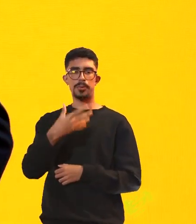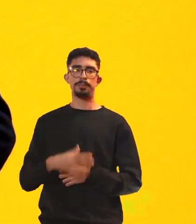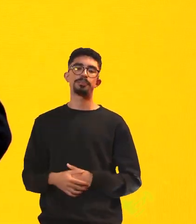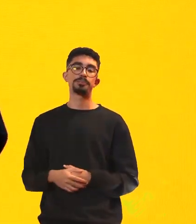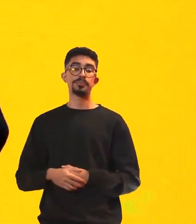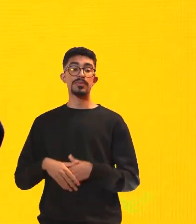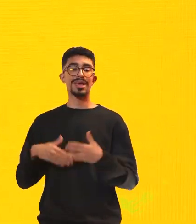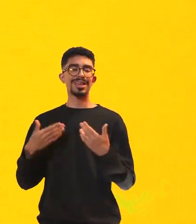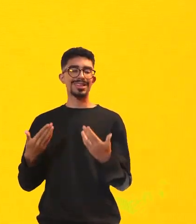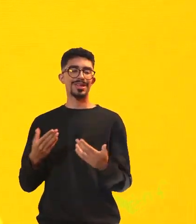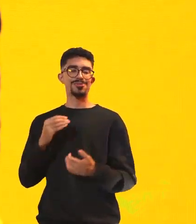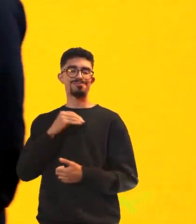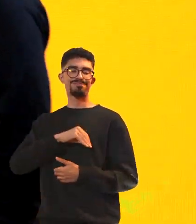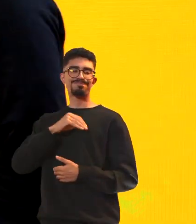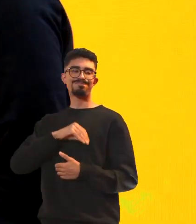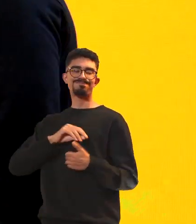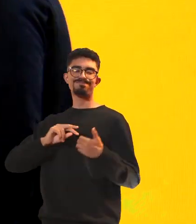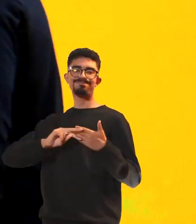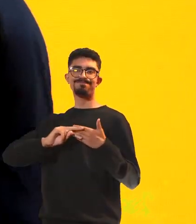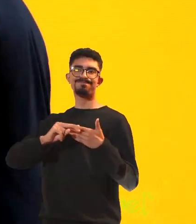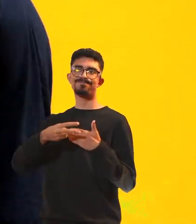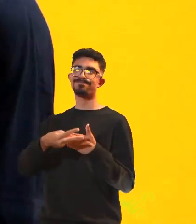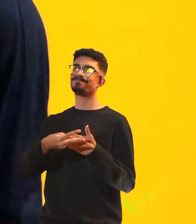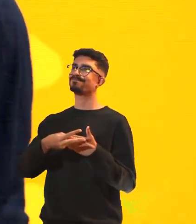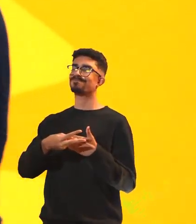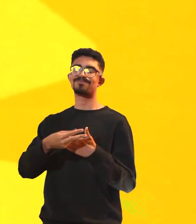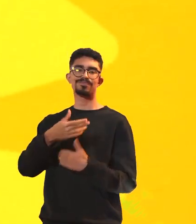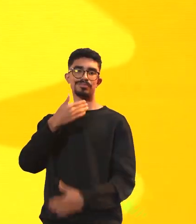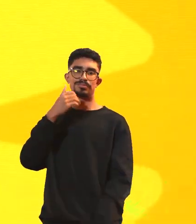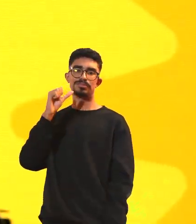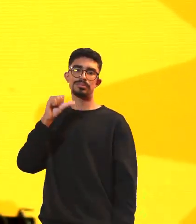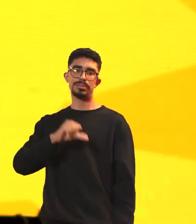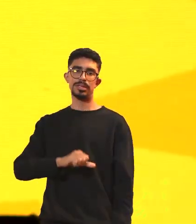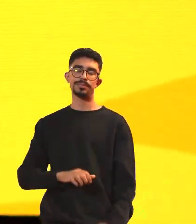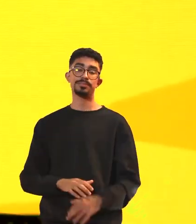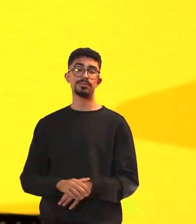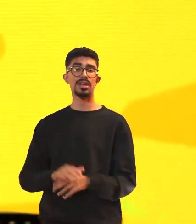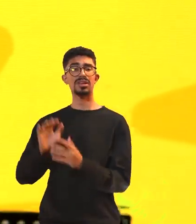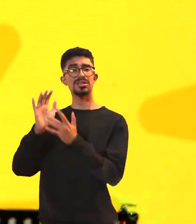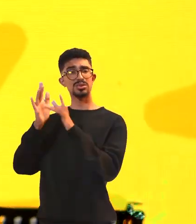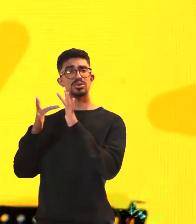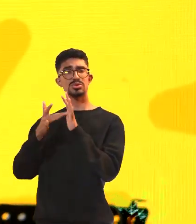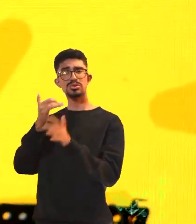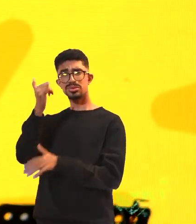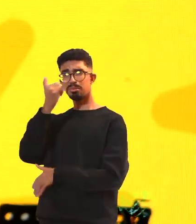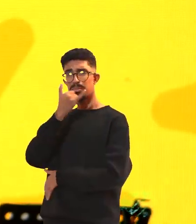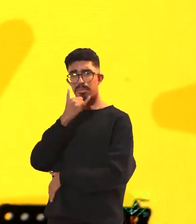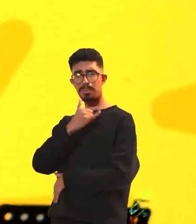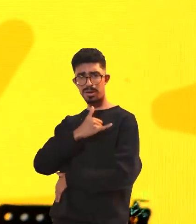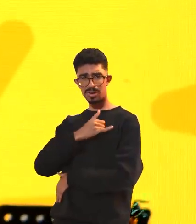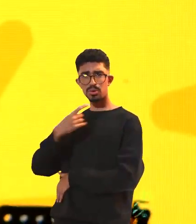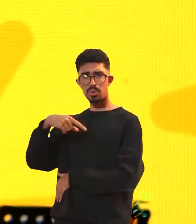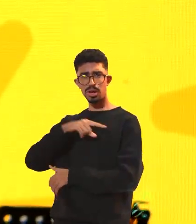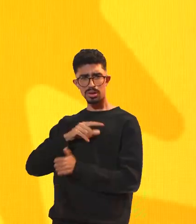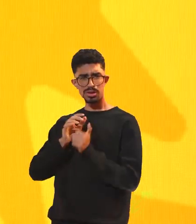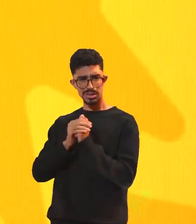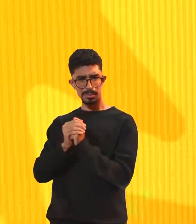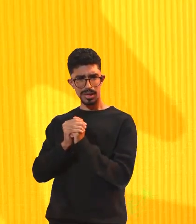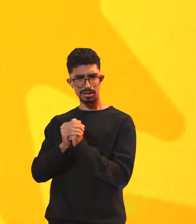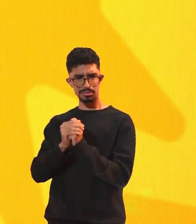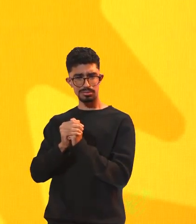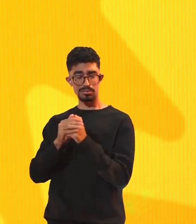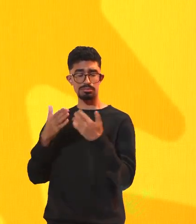consequência do pecado dele. Nós somos perdoados através de Jesus. Amém? Jesus morreu na cruz pelos